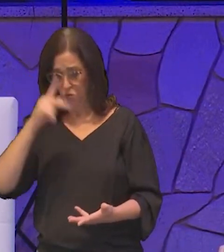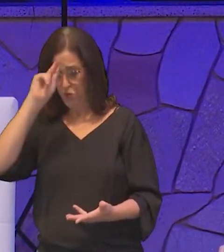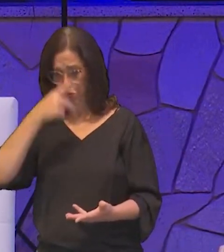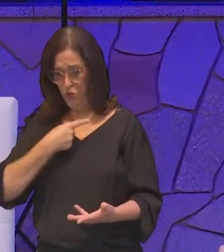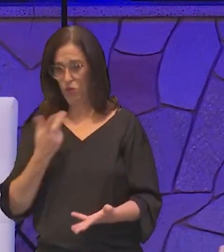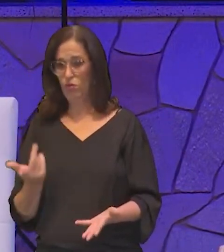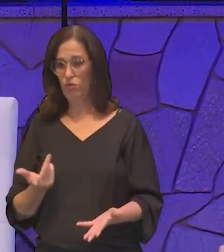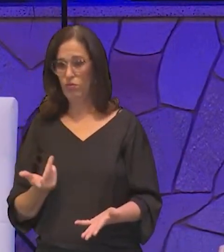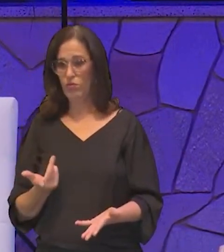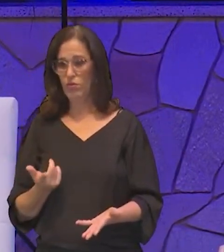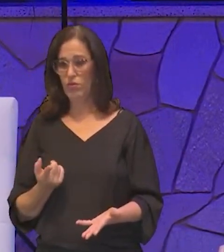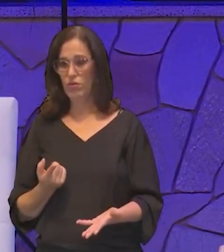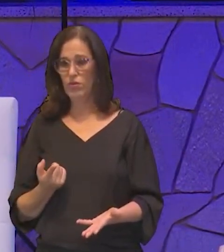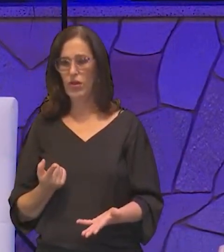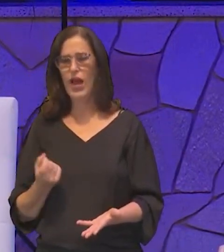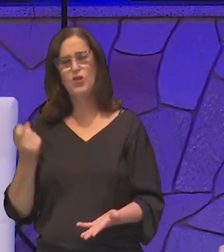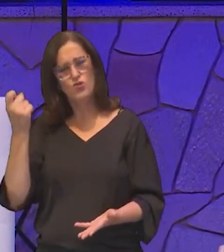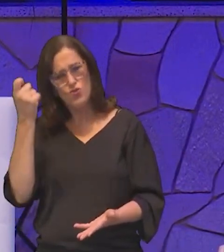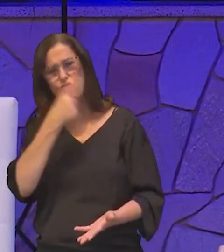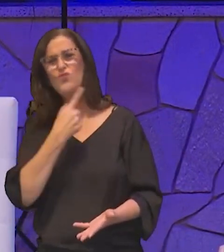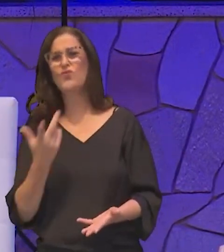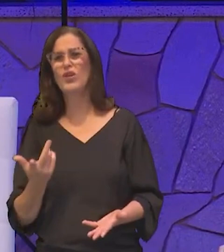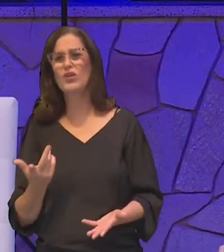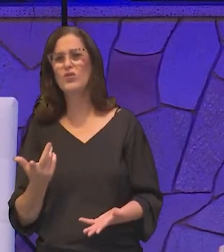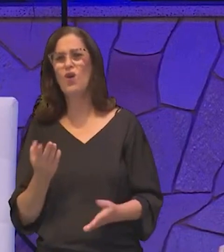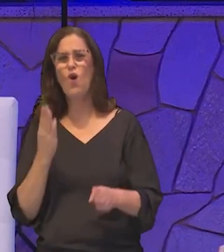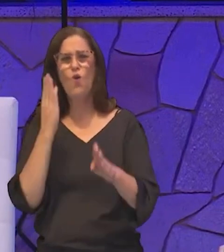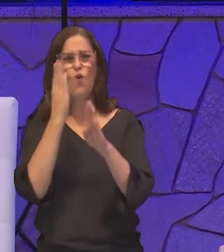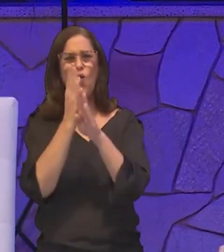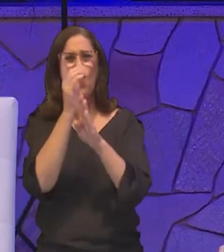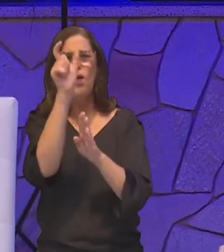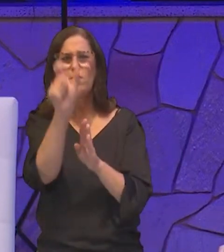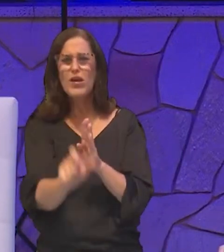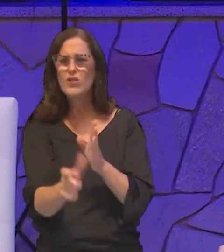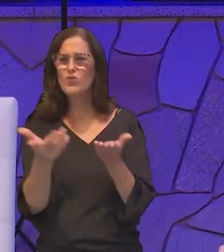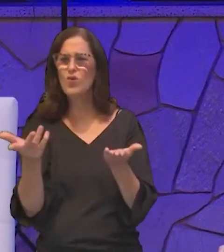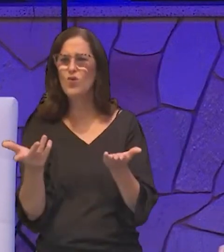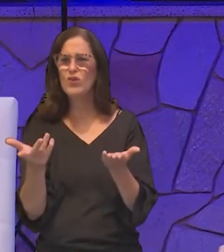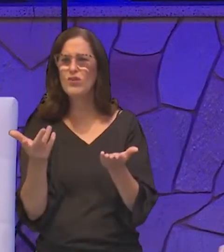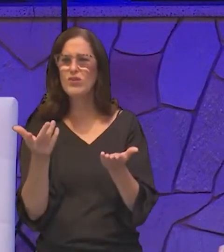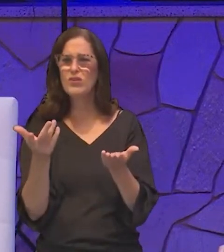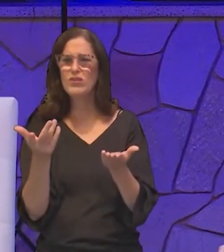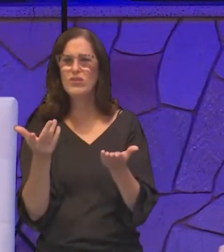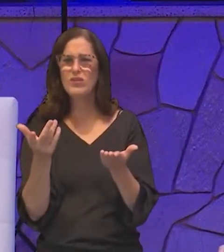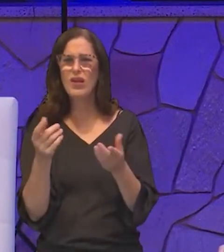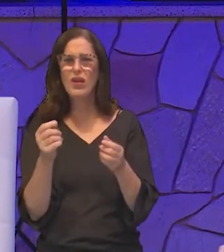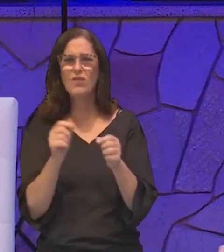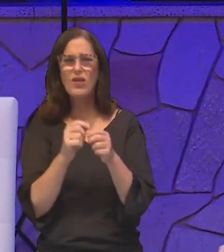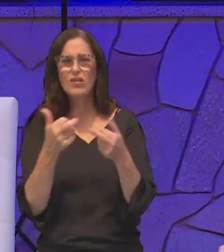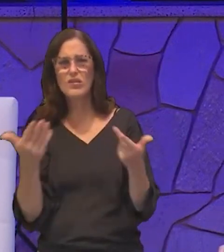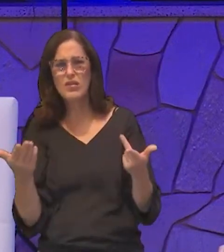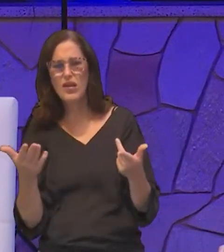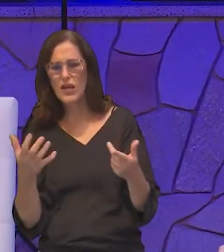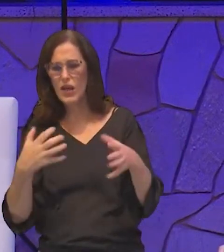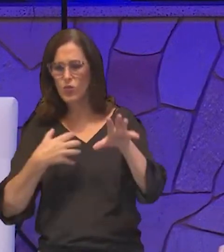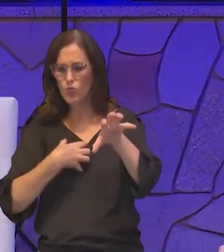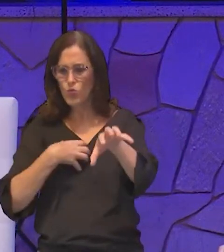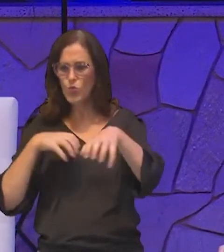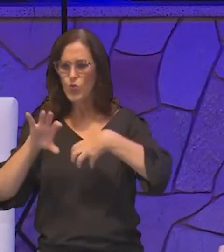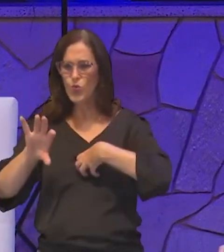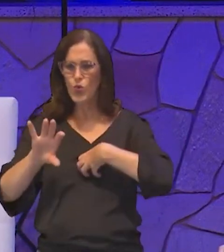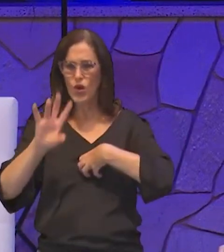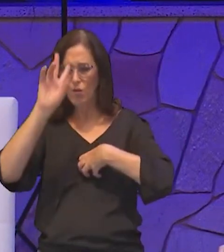si. É muito difícil nós encontrarmos pessoas que fazem coisas altruístas sem pensar em si